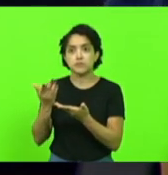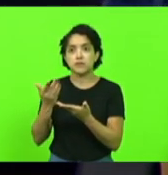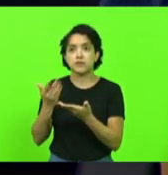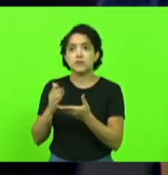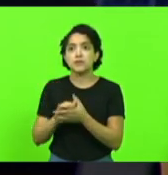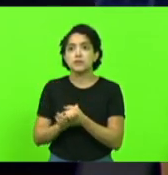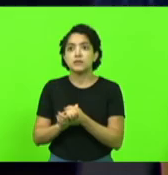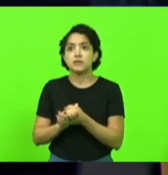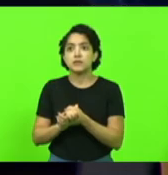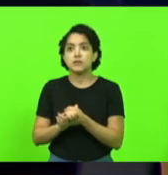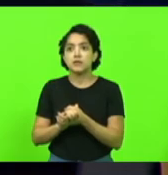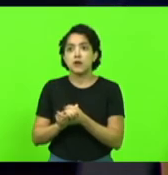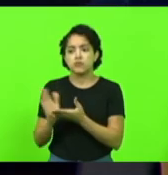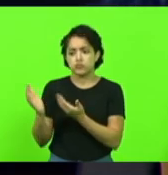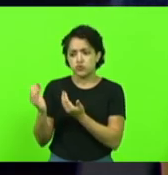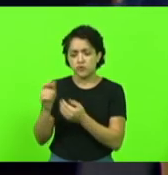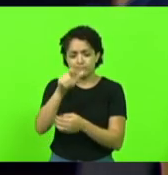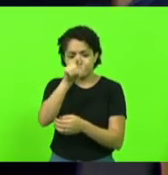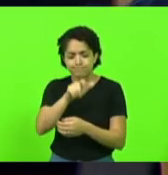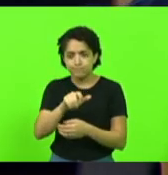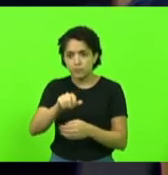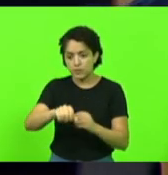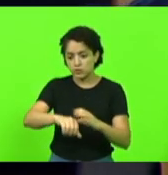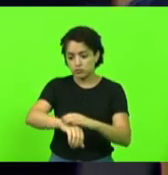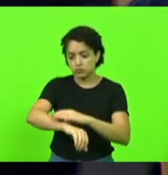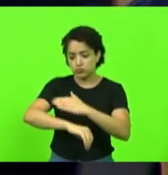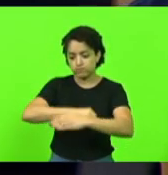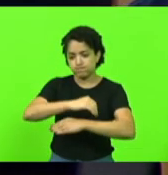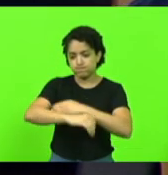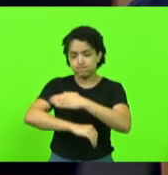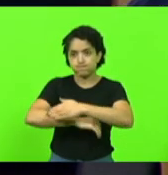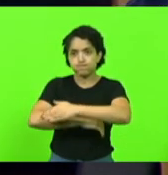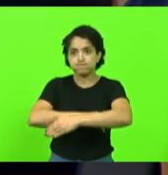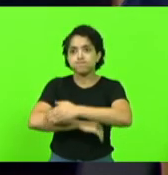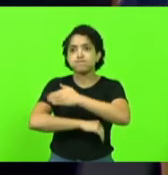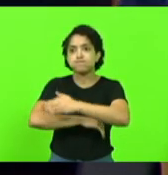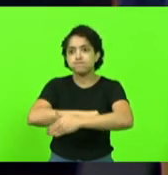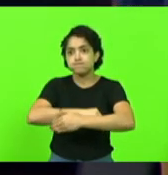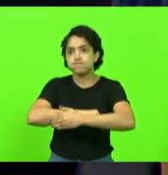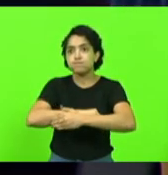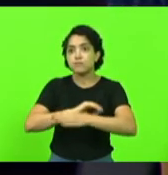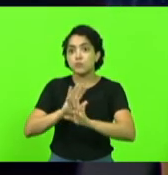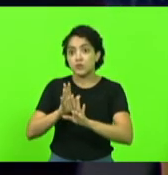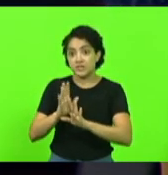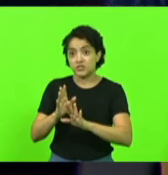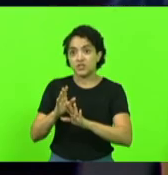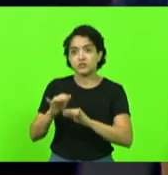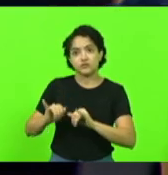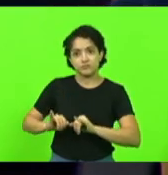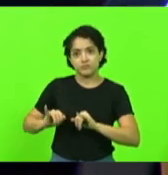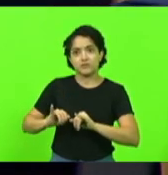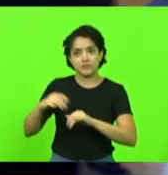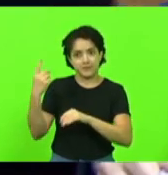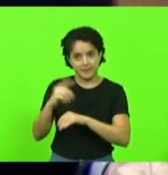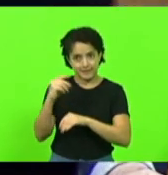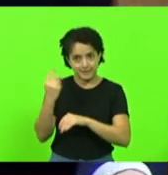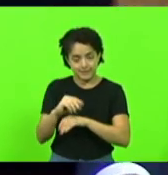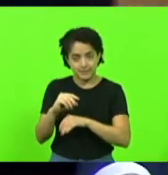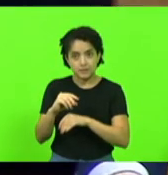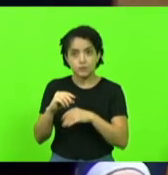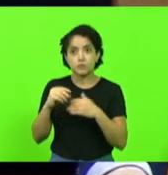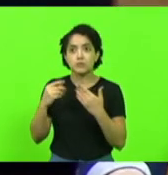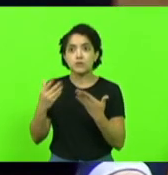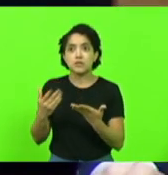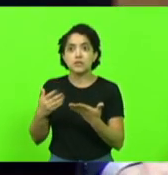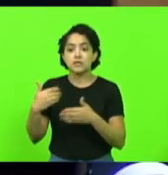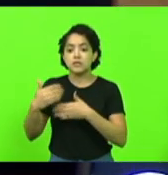o rapaz estava com o braço enfaixado, porque a menina já tinha agredido ele, e, de repente, depois